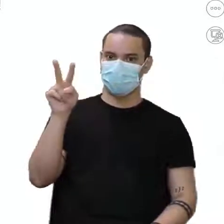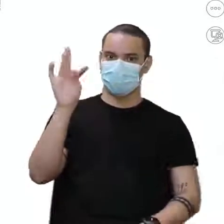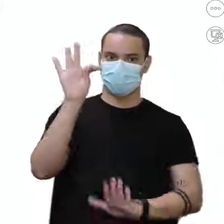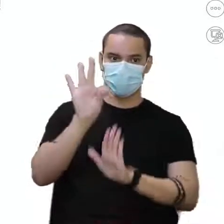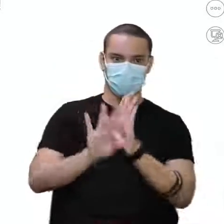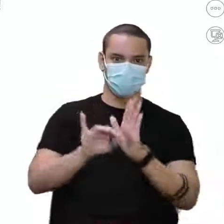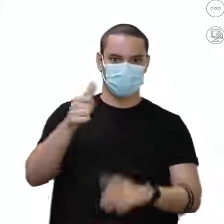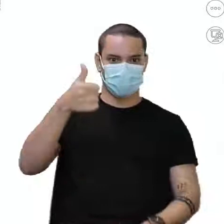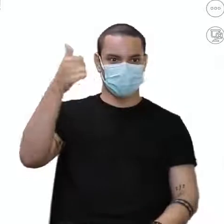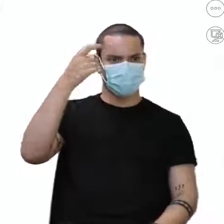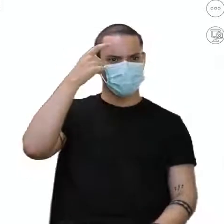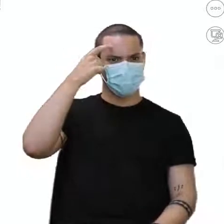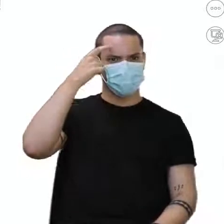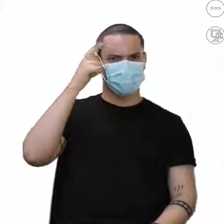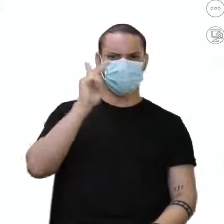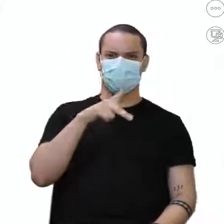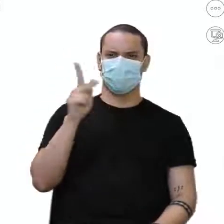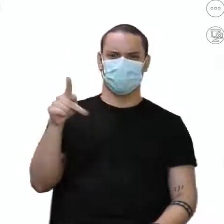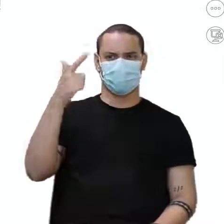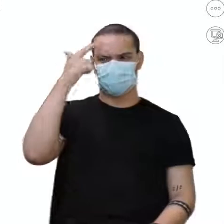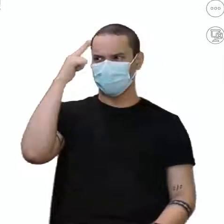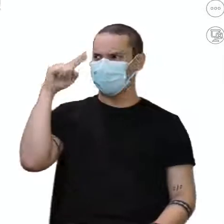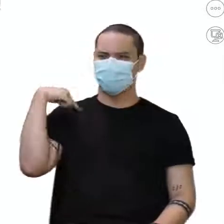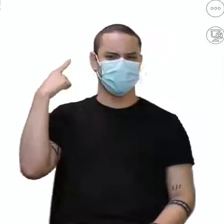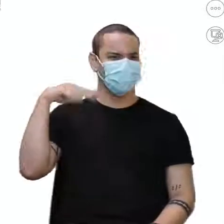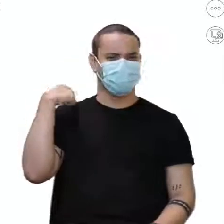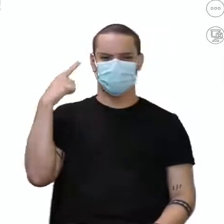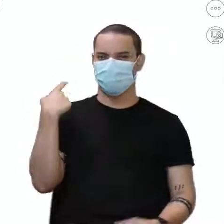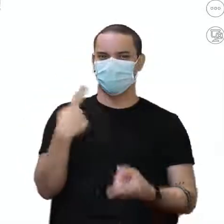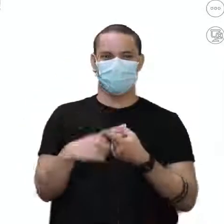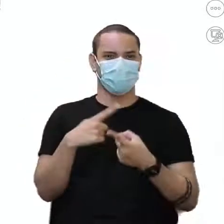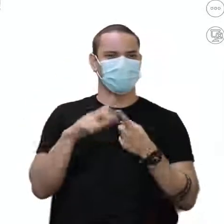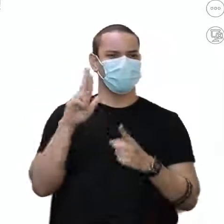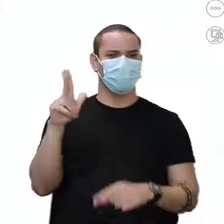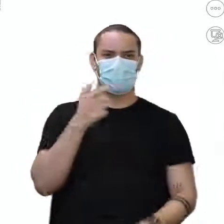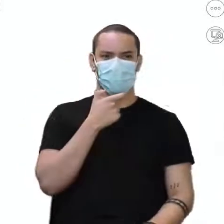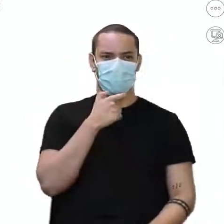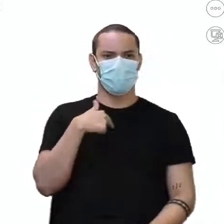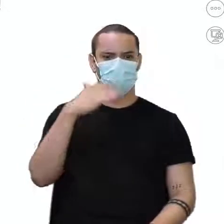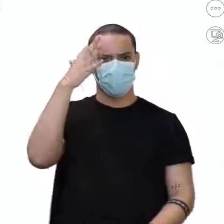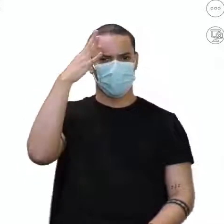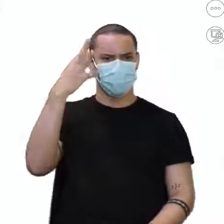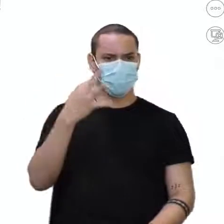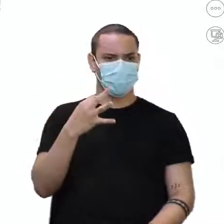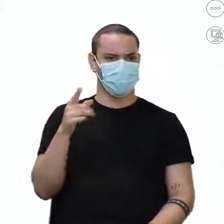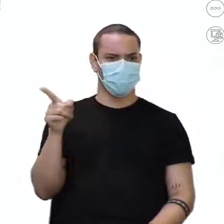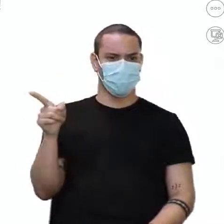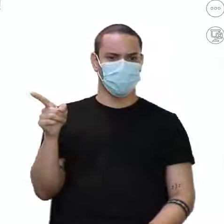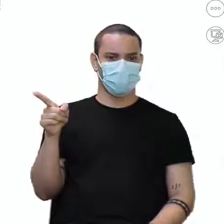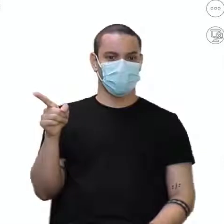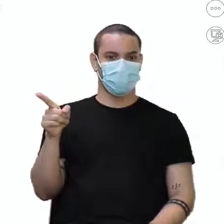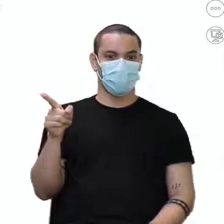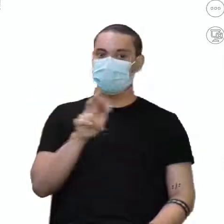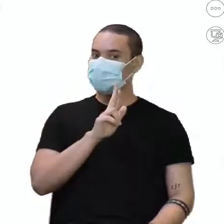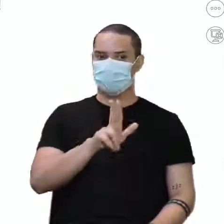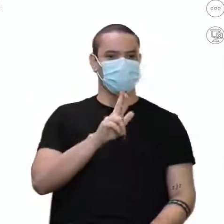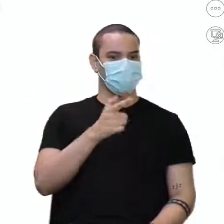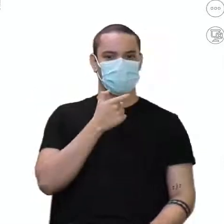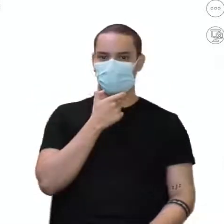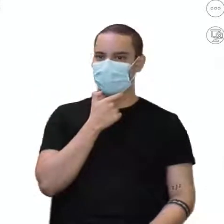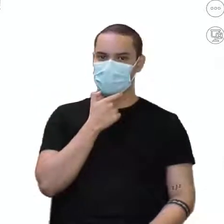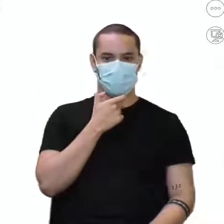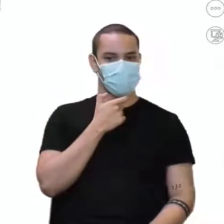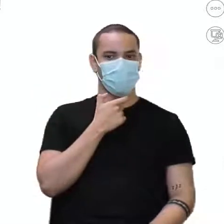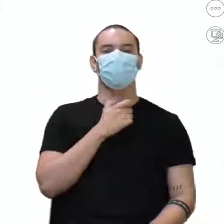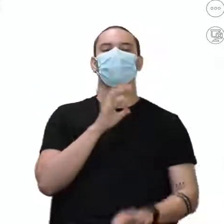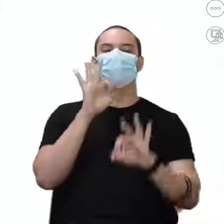texto primeiramente, vocês pensaram, essa teacher está louca. Porque, oi, isso aqui não é nem inglês, eu consigo entender que isso não é inglês. E realmente não é inglês.